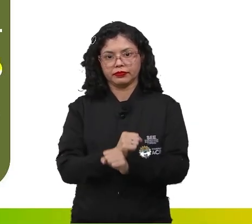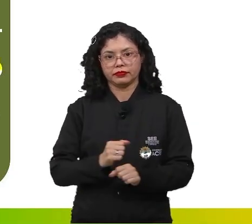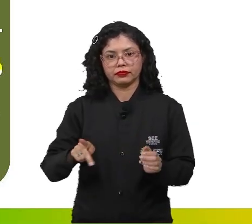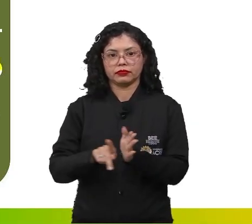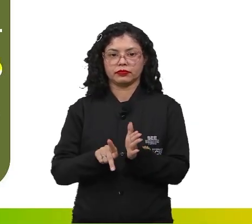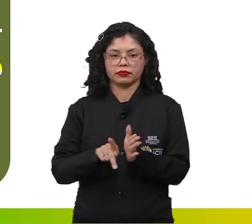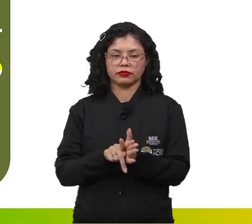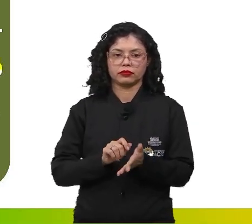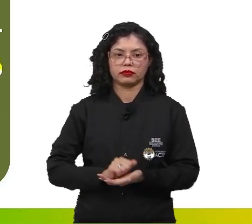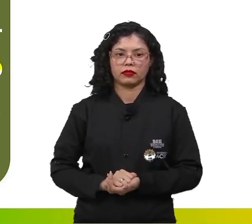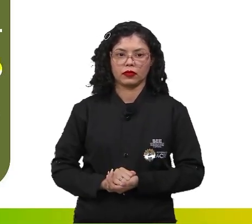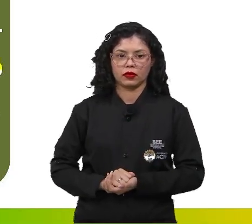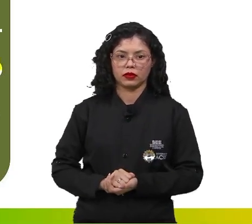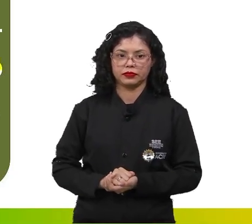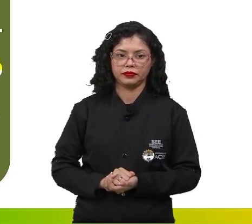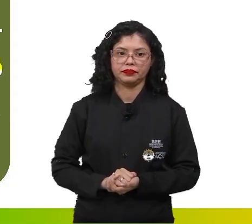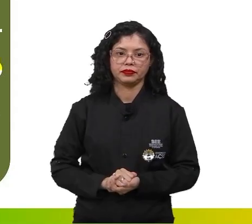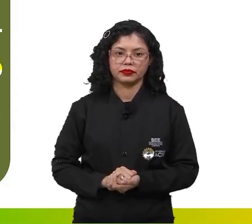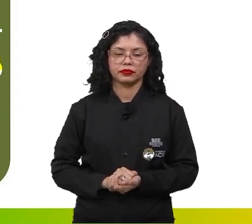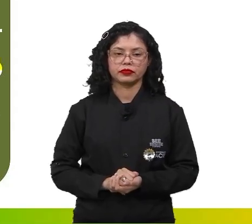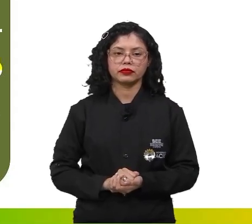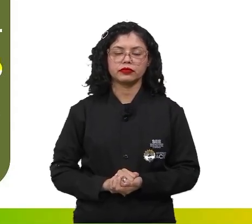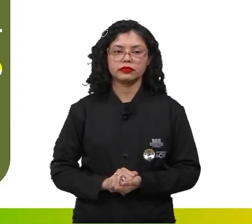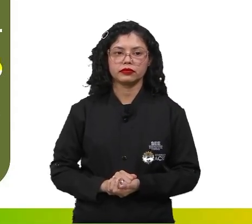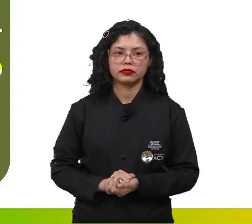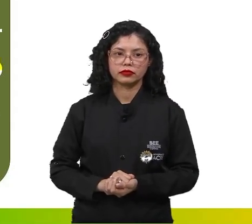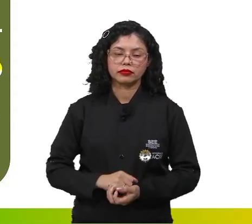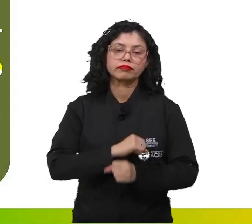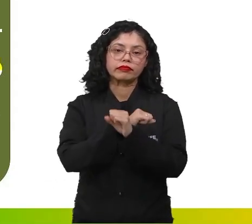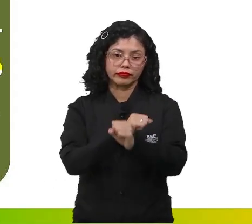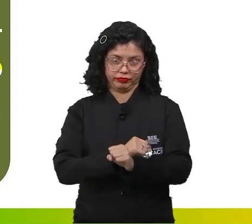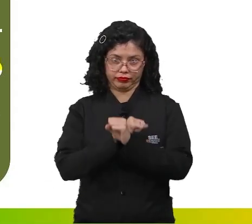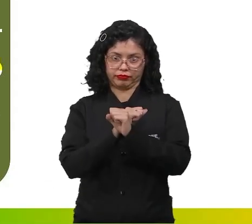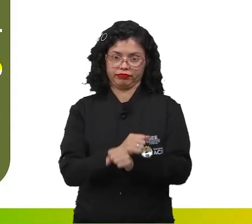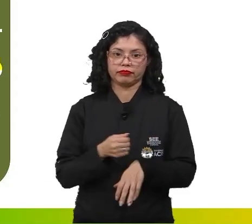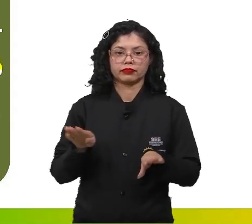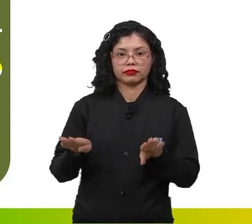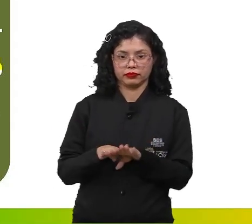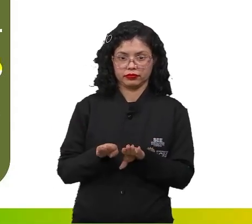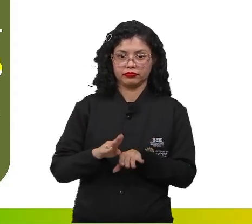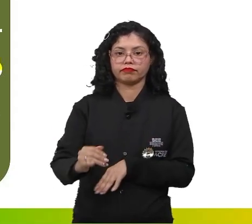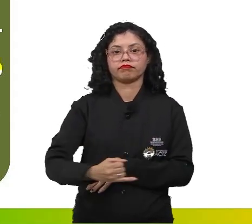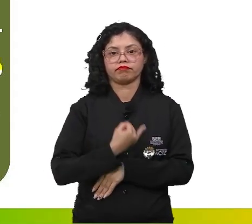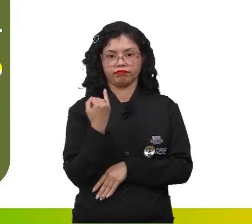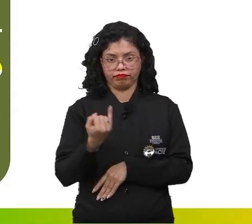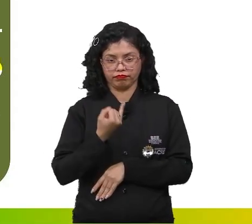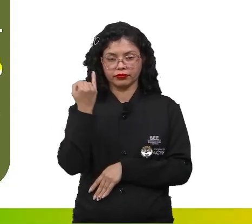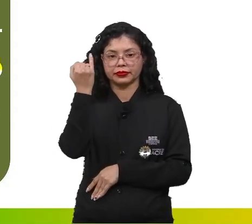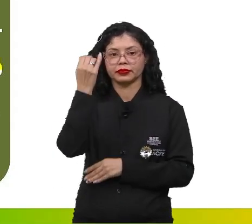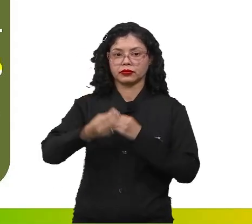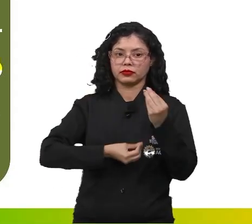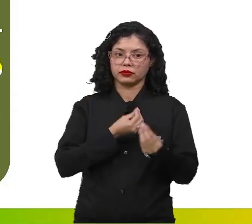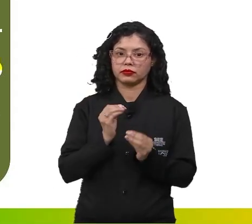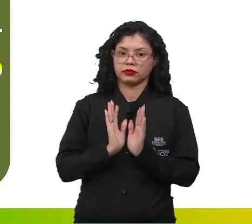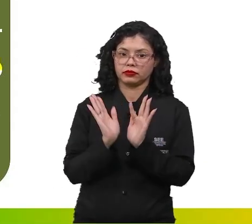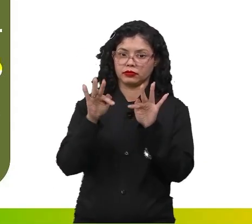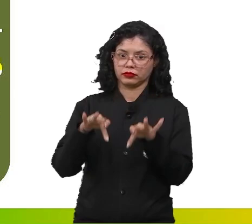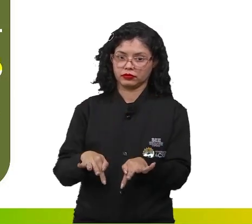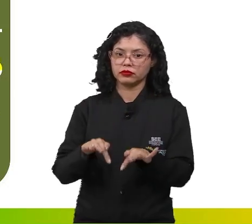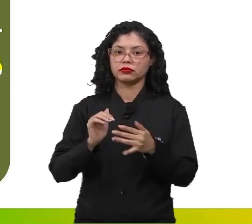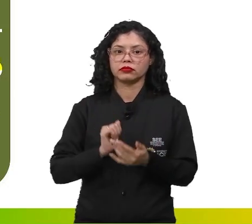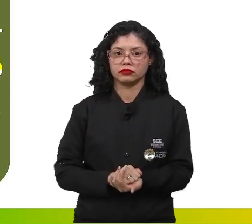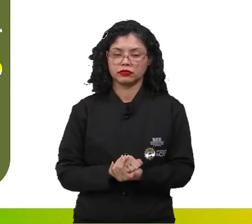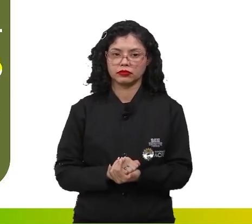transatlântico, ao tráfico de escravos, principalmente com o destino final